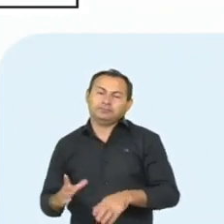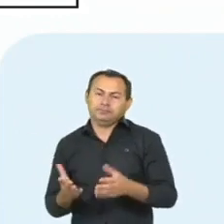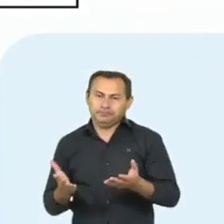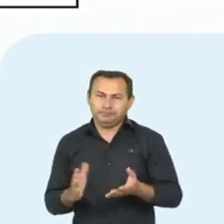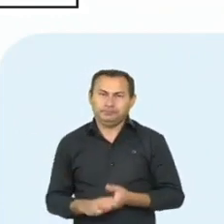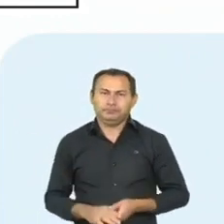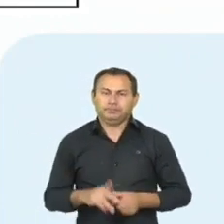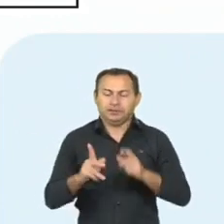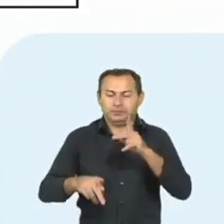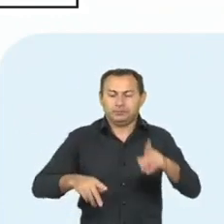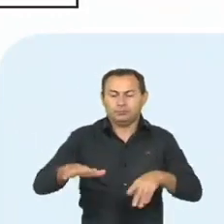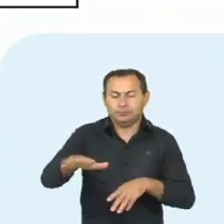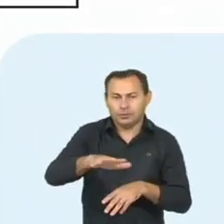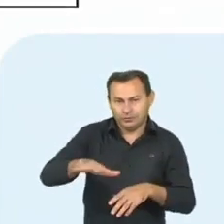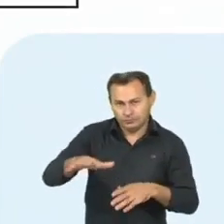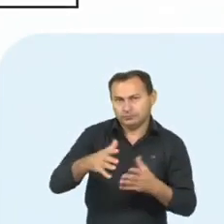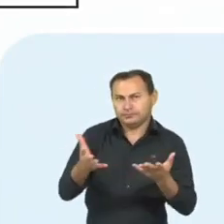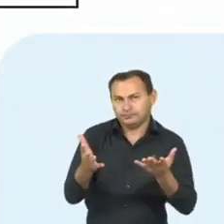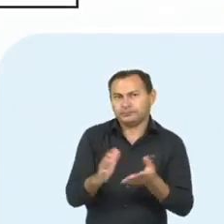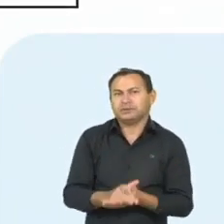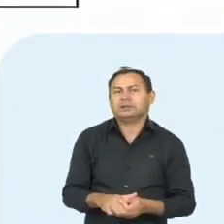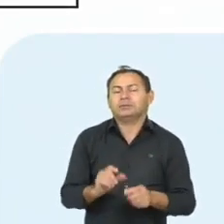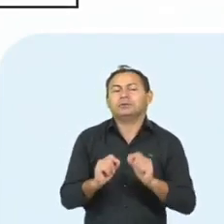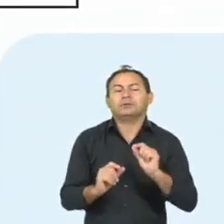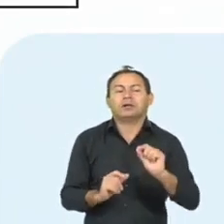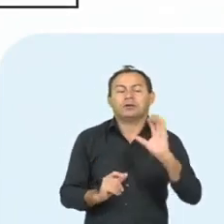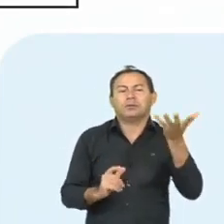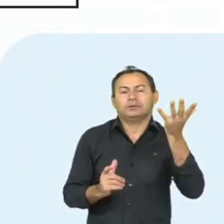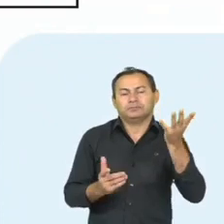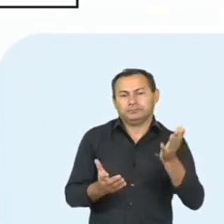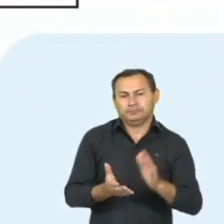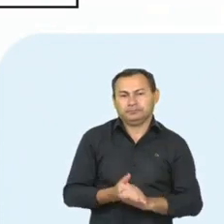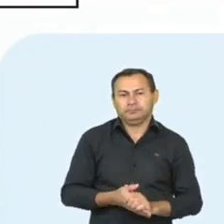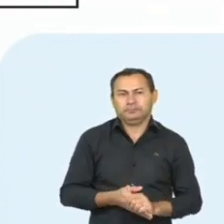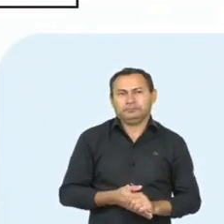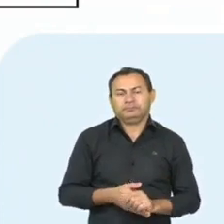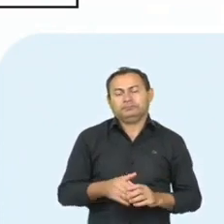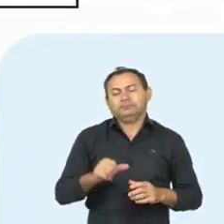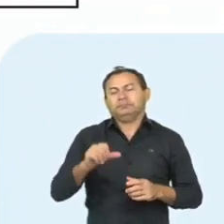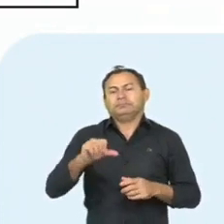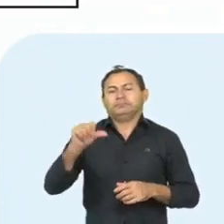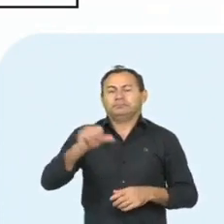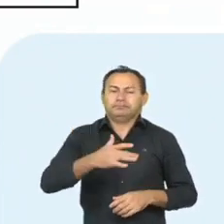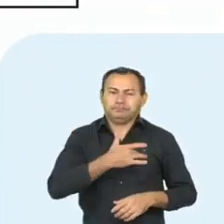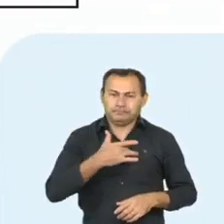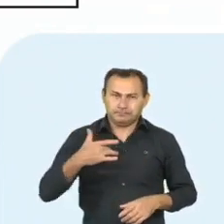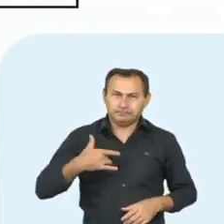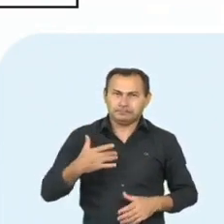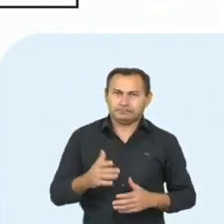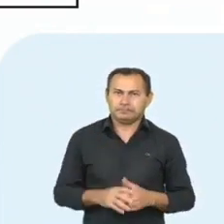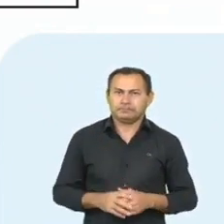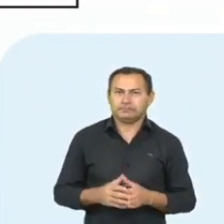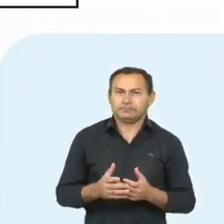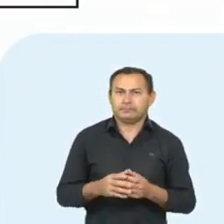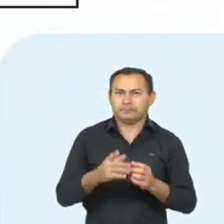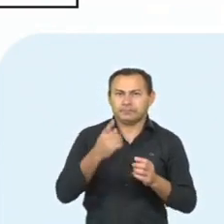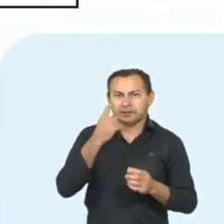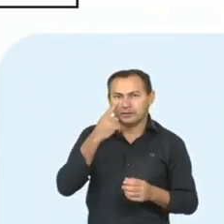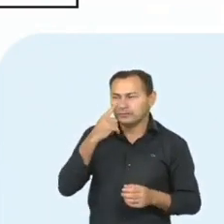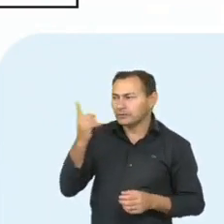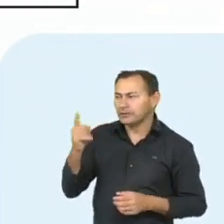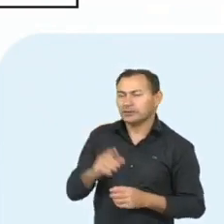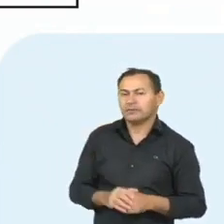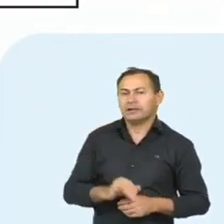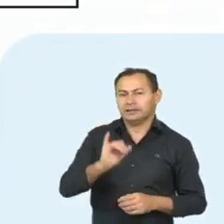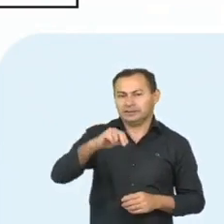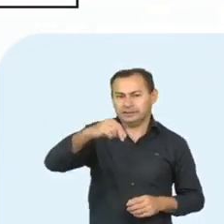situação, determinada acometimento à saúde. Então, olha só como a